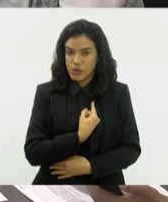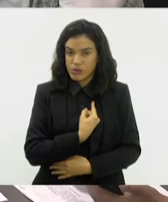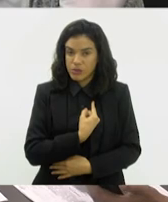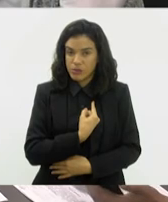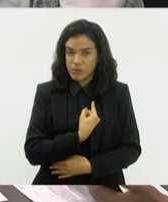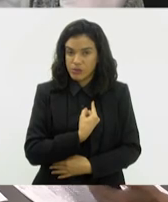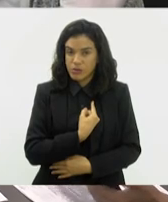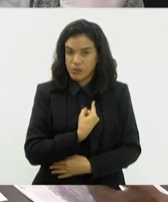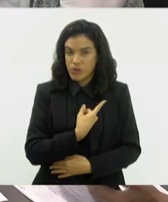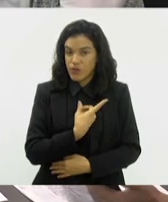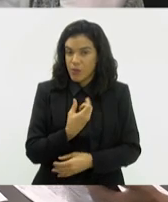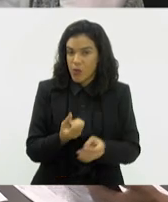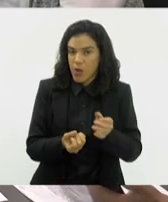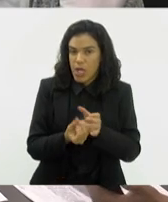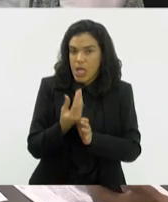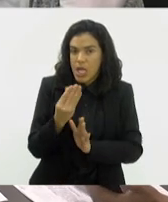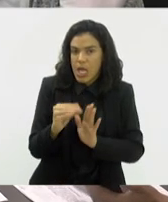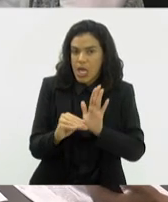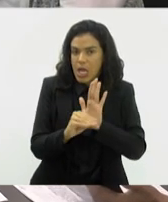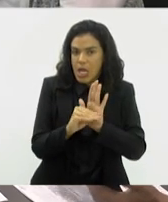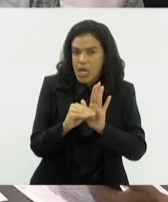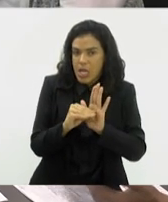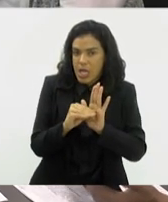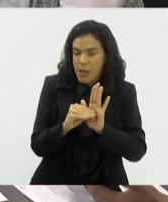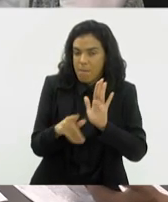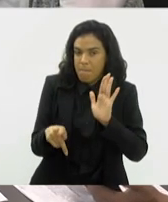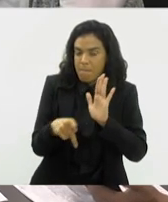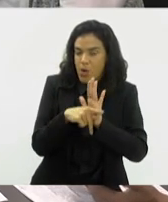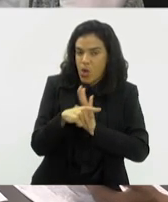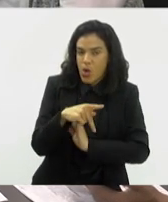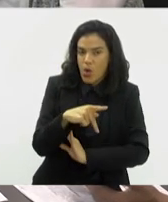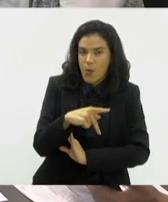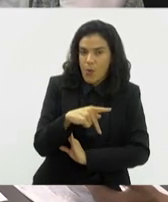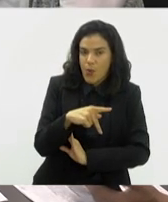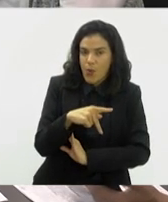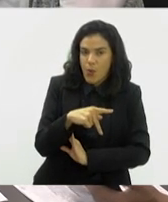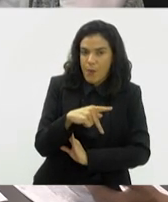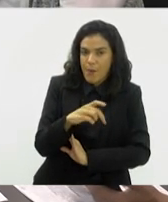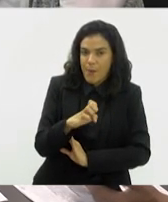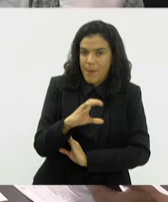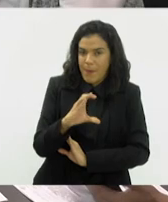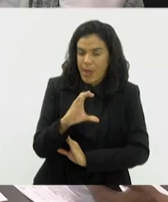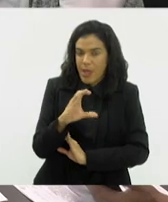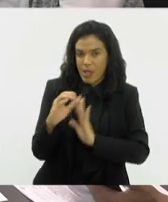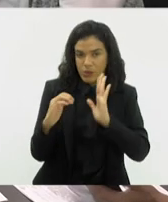fazer nenhuma emenda a uma PEC do Senado. É exatamente